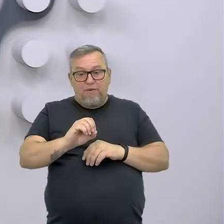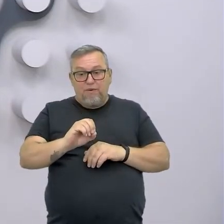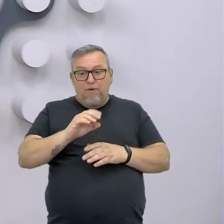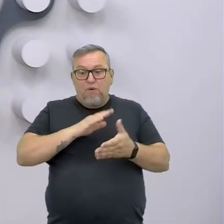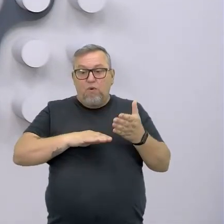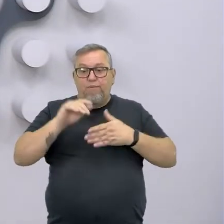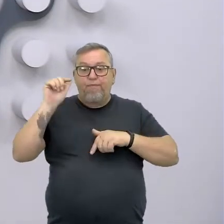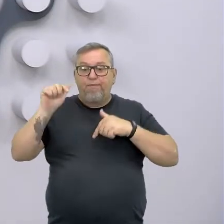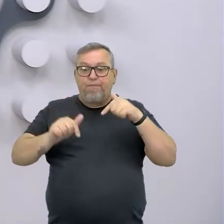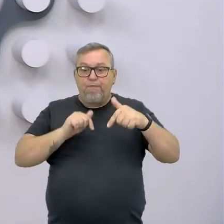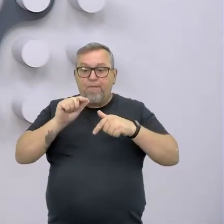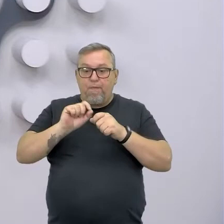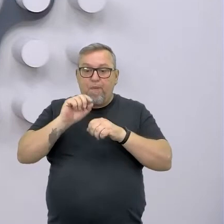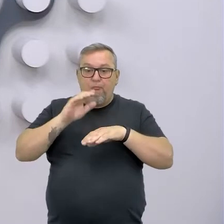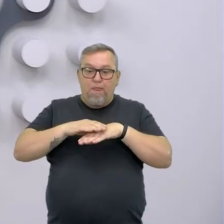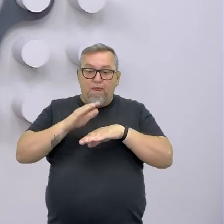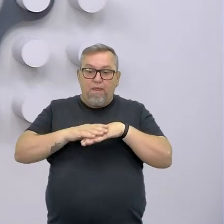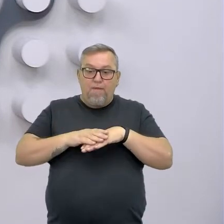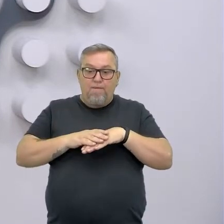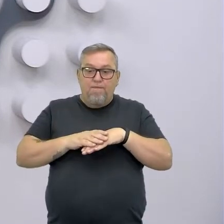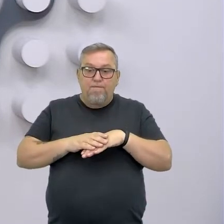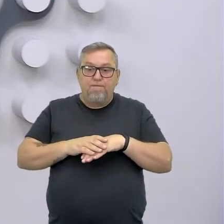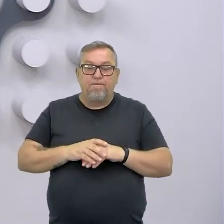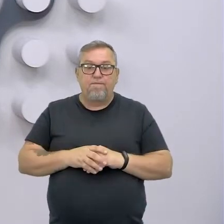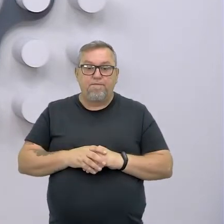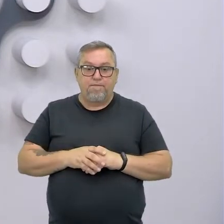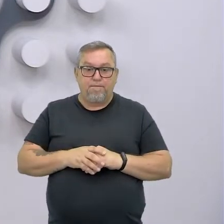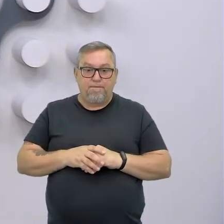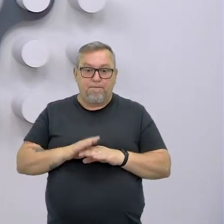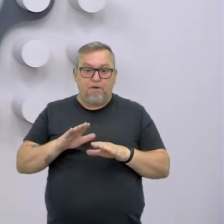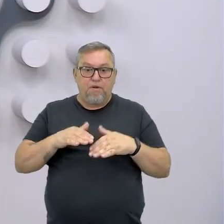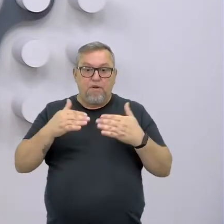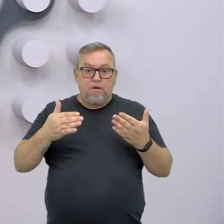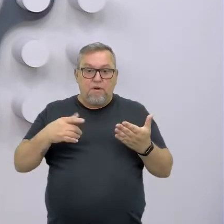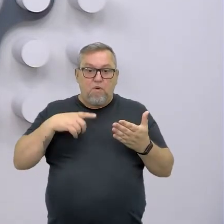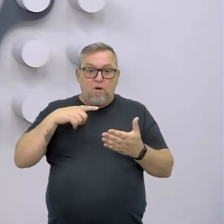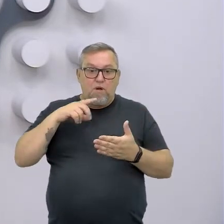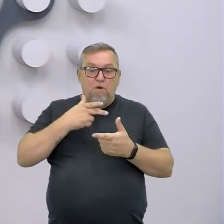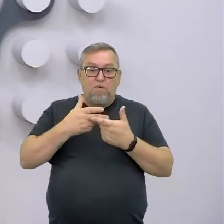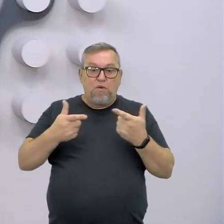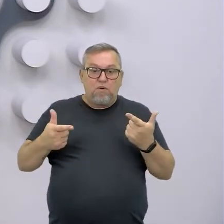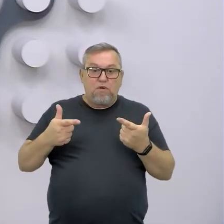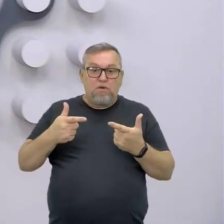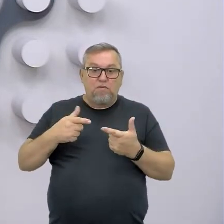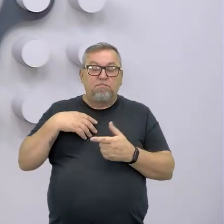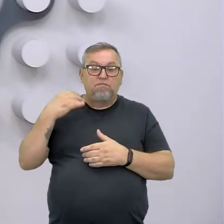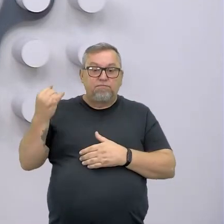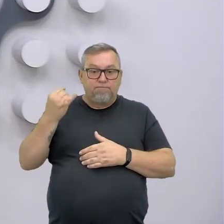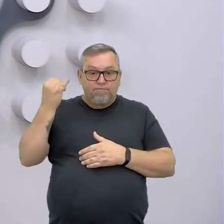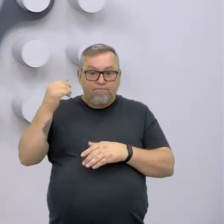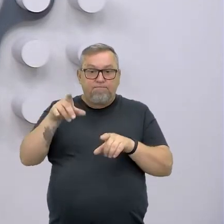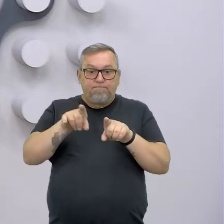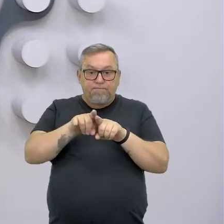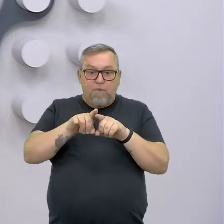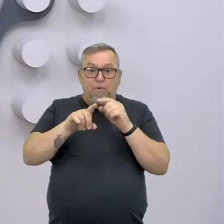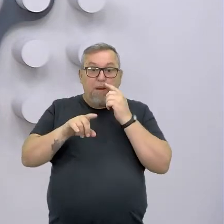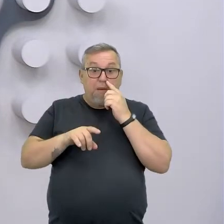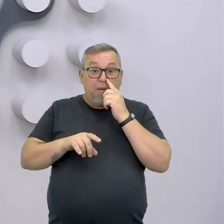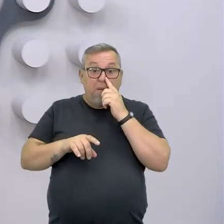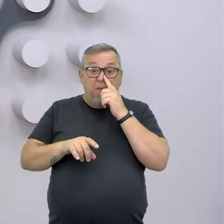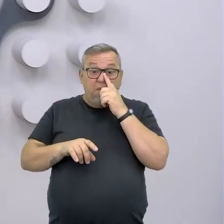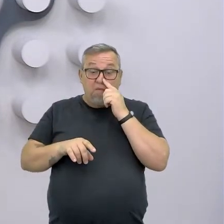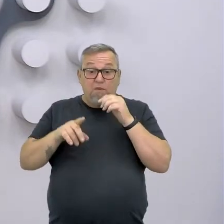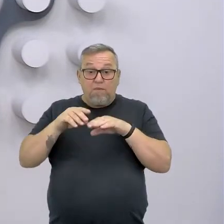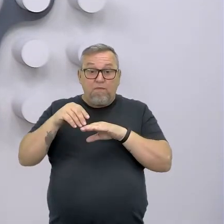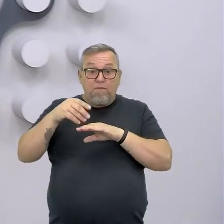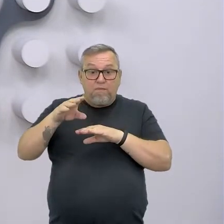os trabalhos, todas as publicações que essa pessoa fez. Então isso é uma coisa bastante importante também, né? Fica aí a dica,